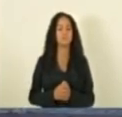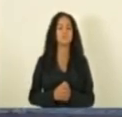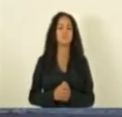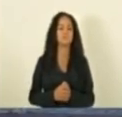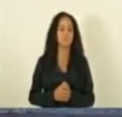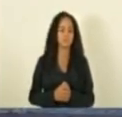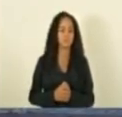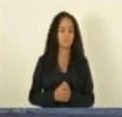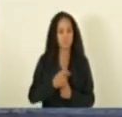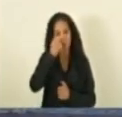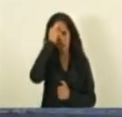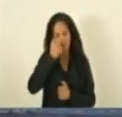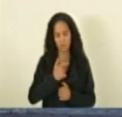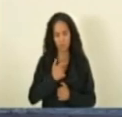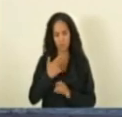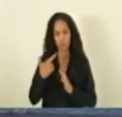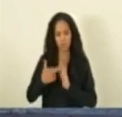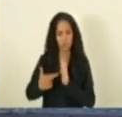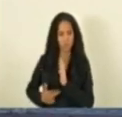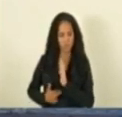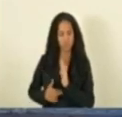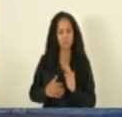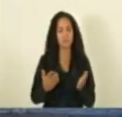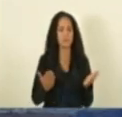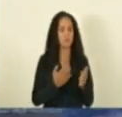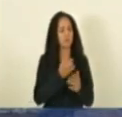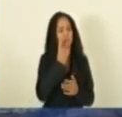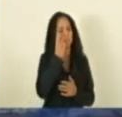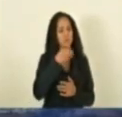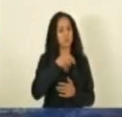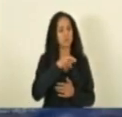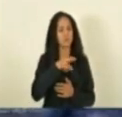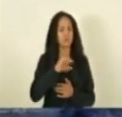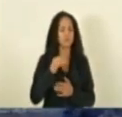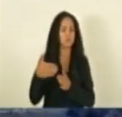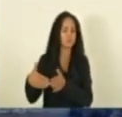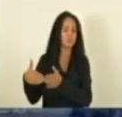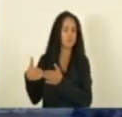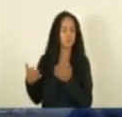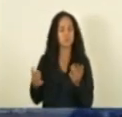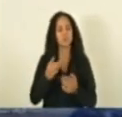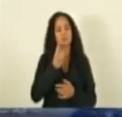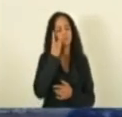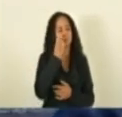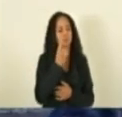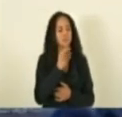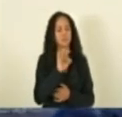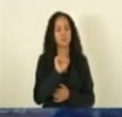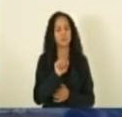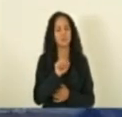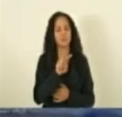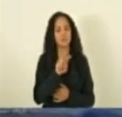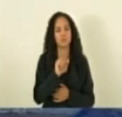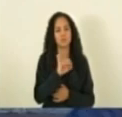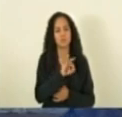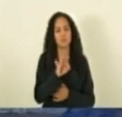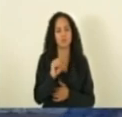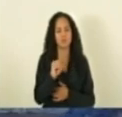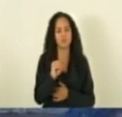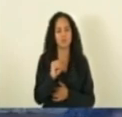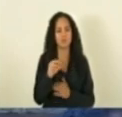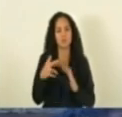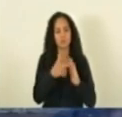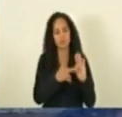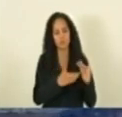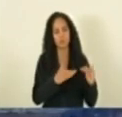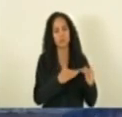O Sumar Garcia, estou na relatoria. Deputado Marcelo Santana, licenciado. Deputado doutor Rafael Favato, com